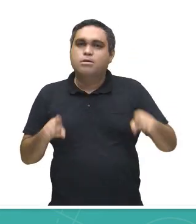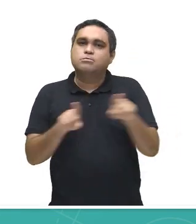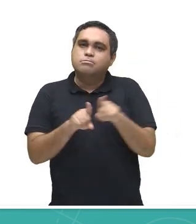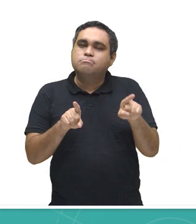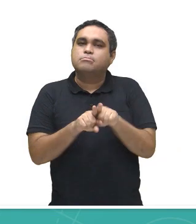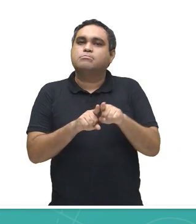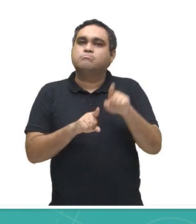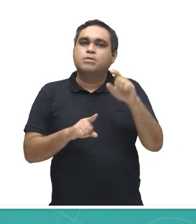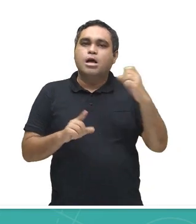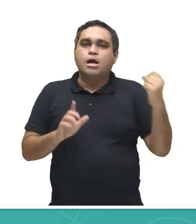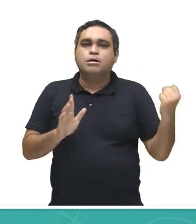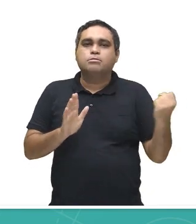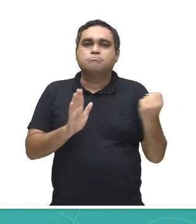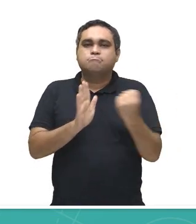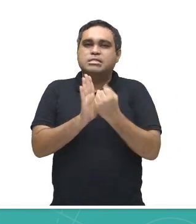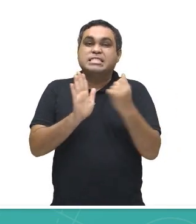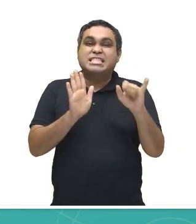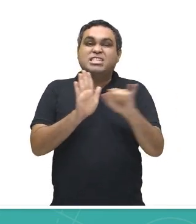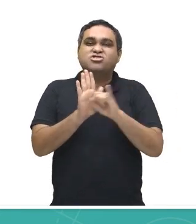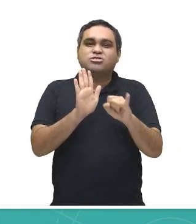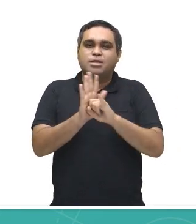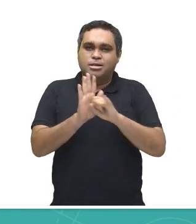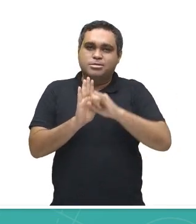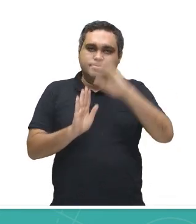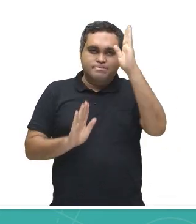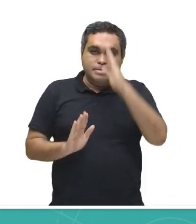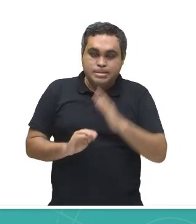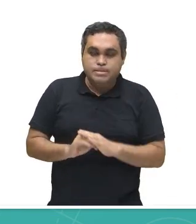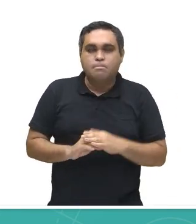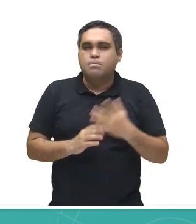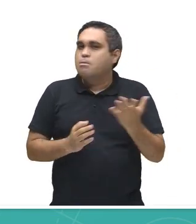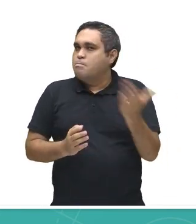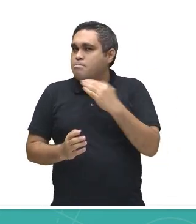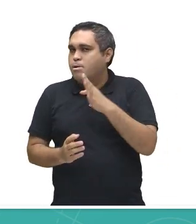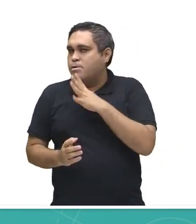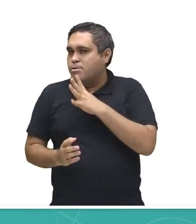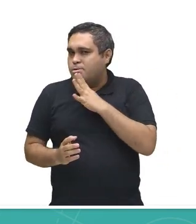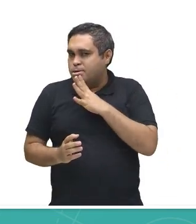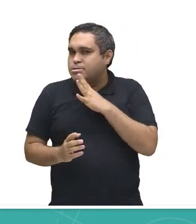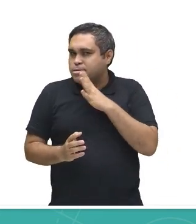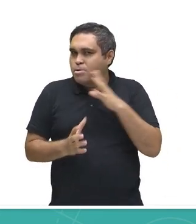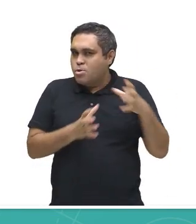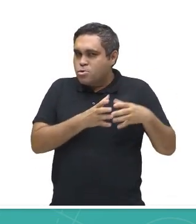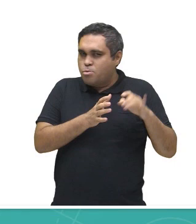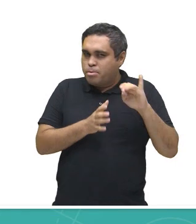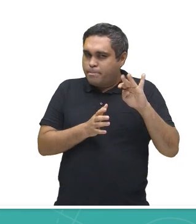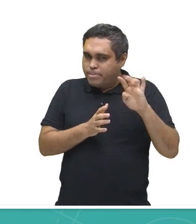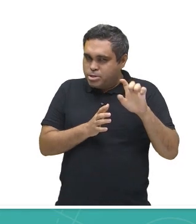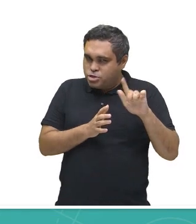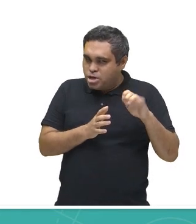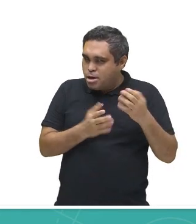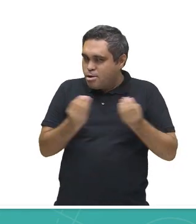nacional. Vamos conhecer algumas dessas divisões segundo o IBGE?